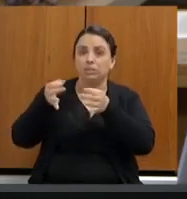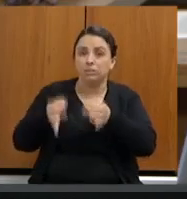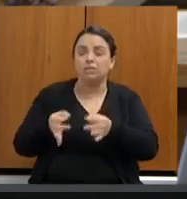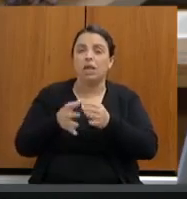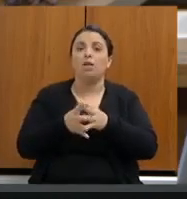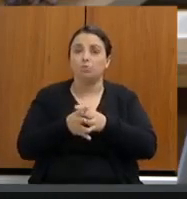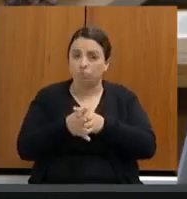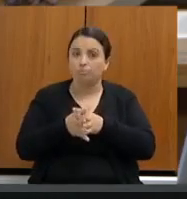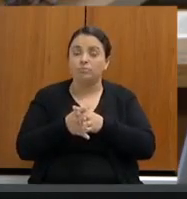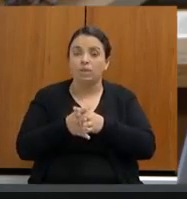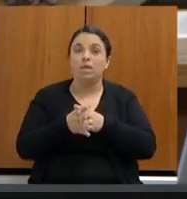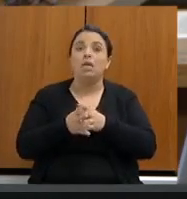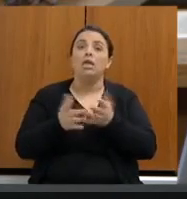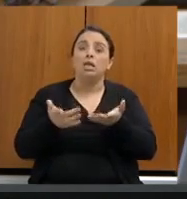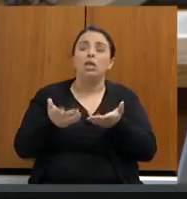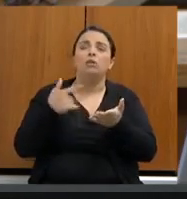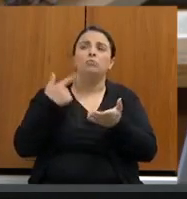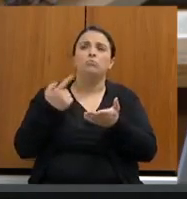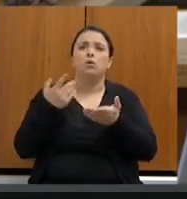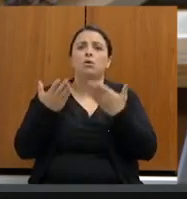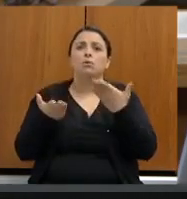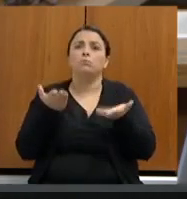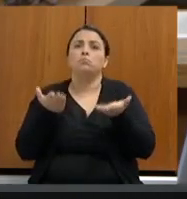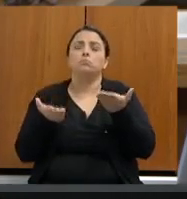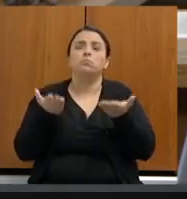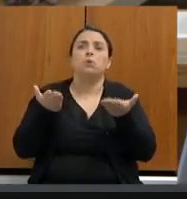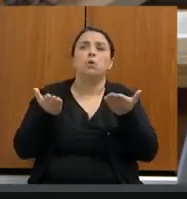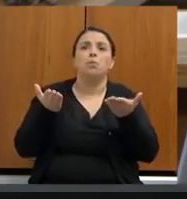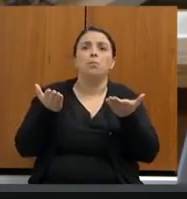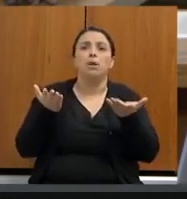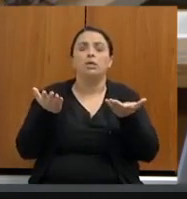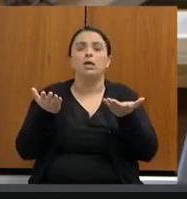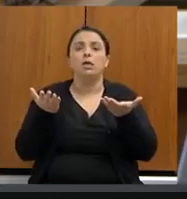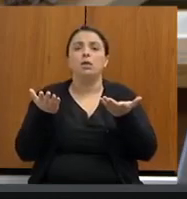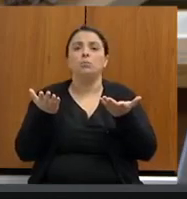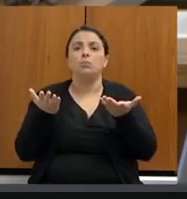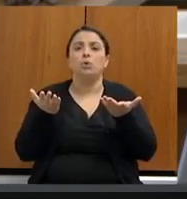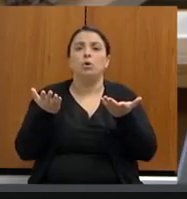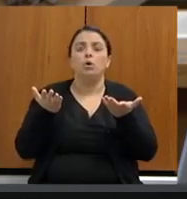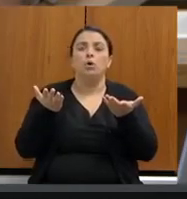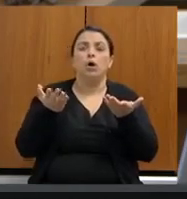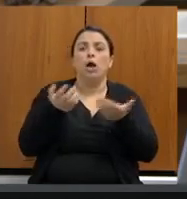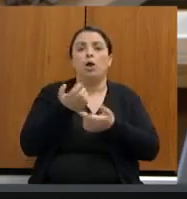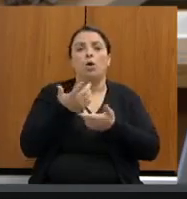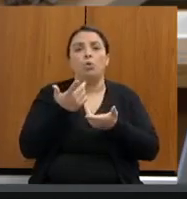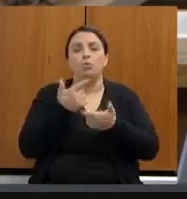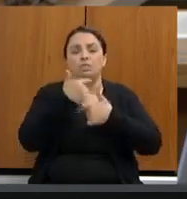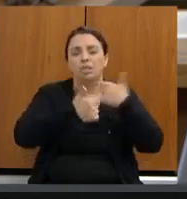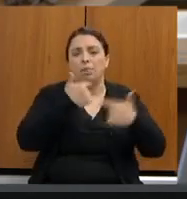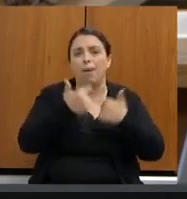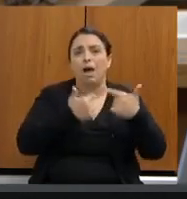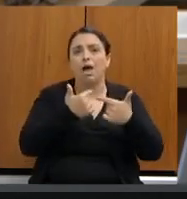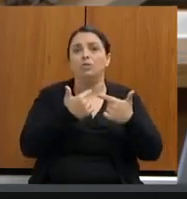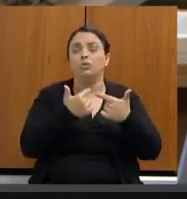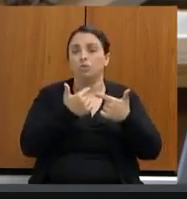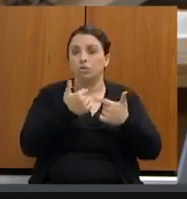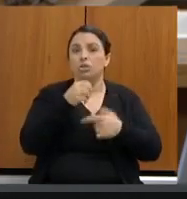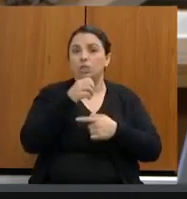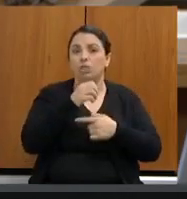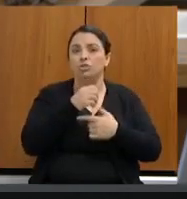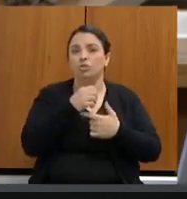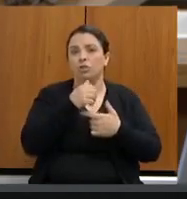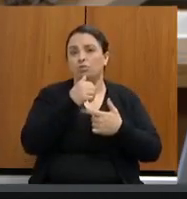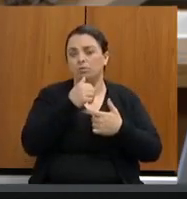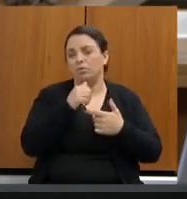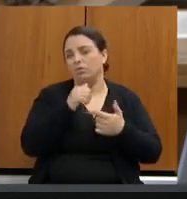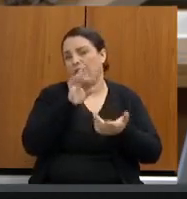né a faz a dosagem né do de nas missões as missões operacionais também algumas diminuir e é com esse